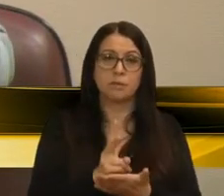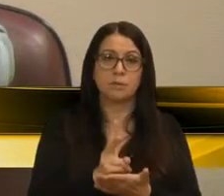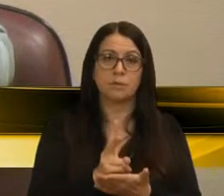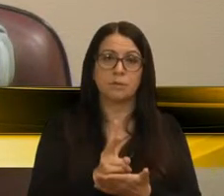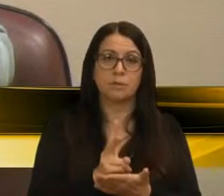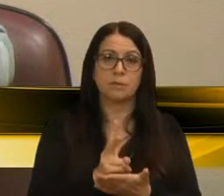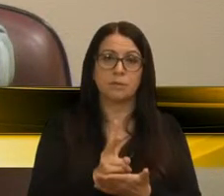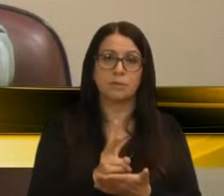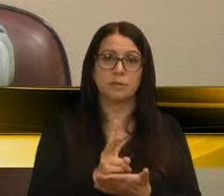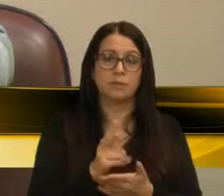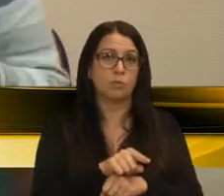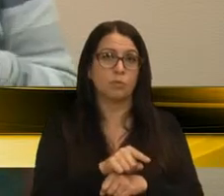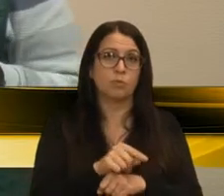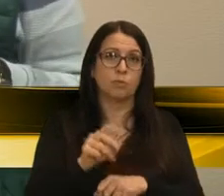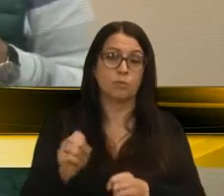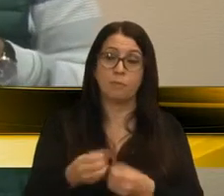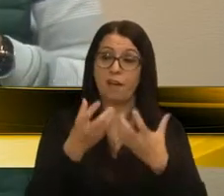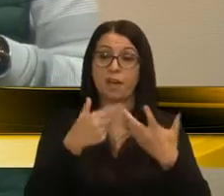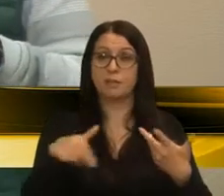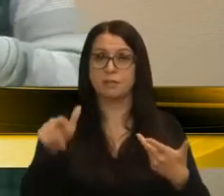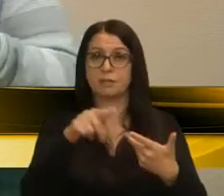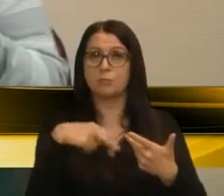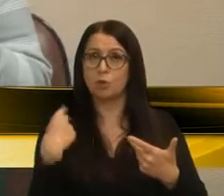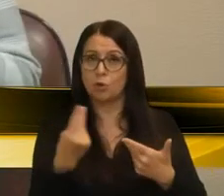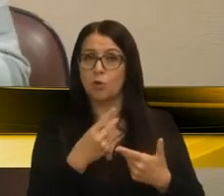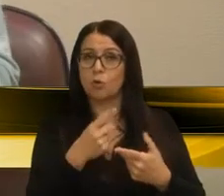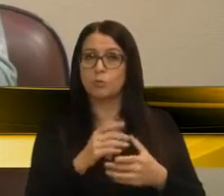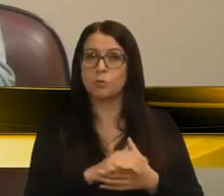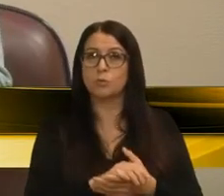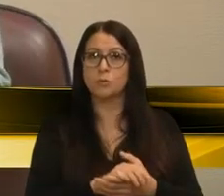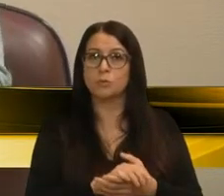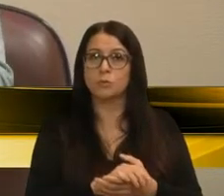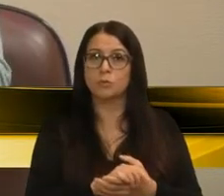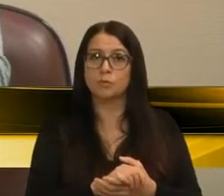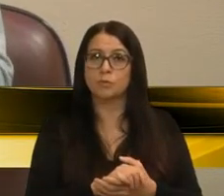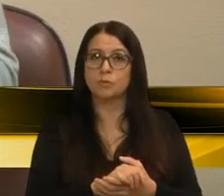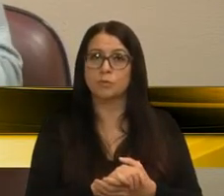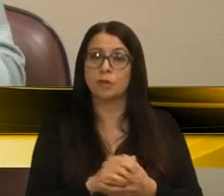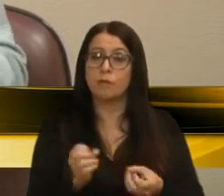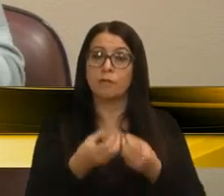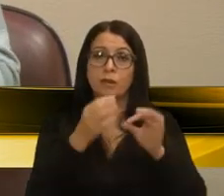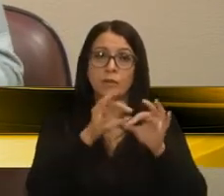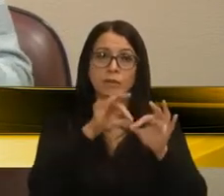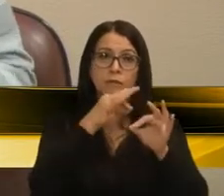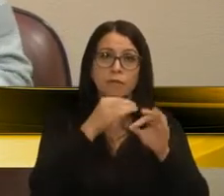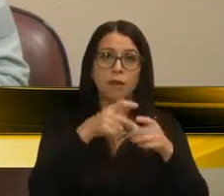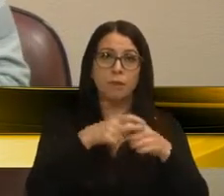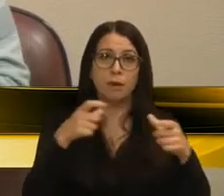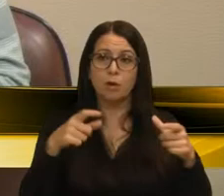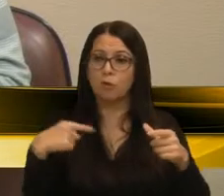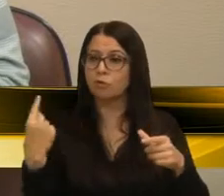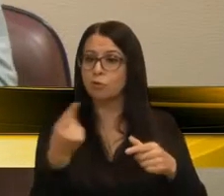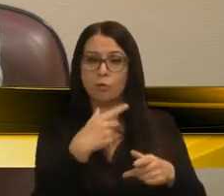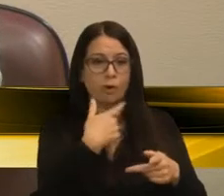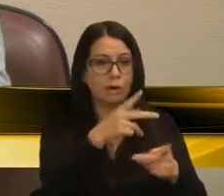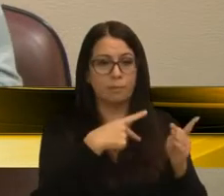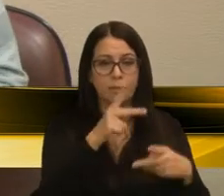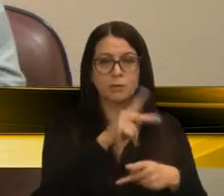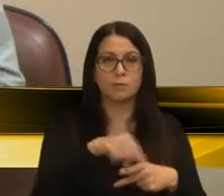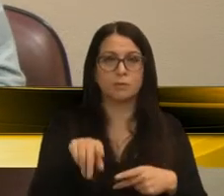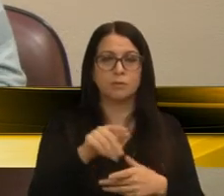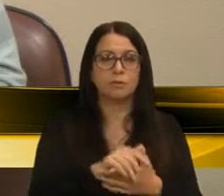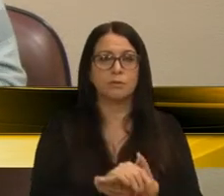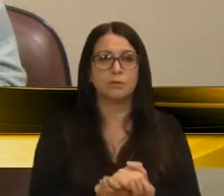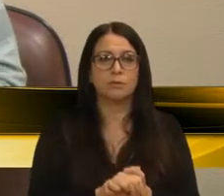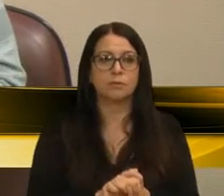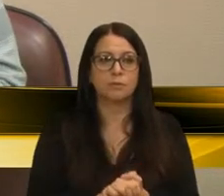participou, porque nós somos o maior, a Festa da Uva é maior que qualquer um de nós. Nós precisamos ter essa